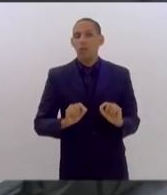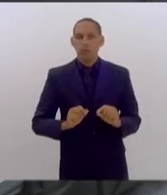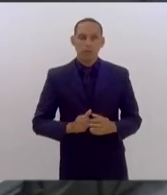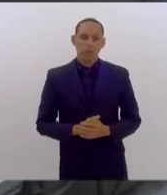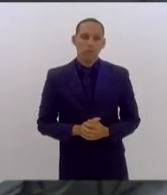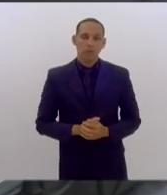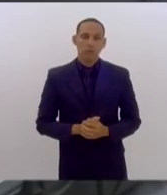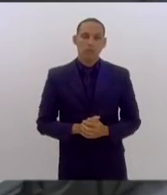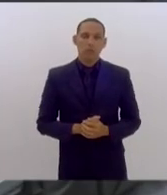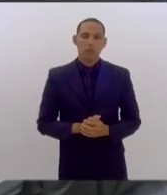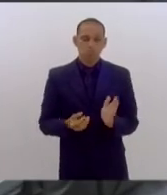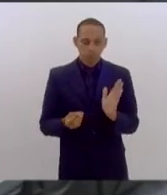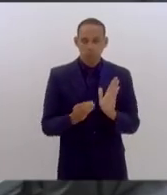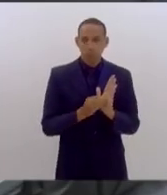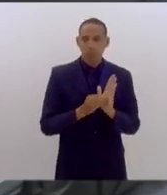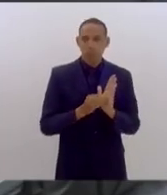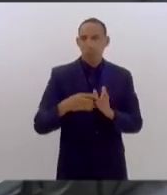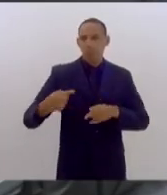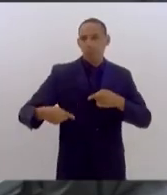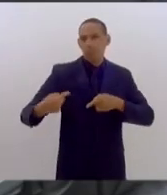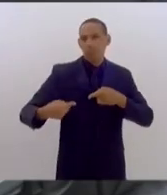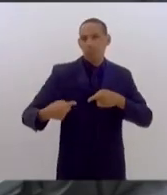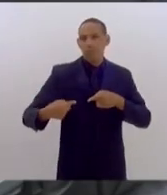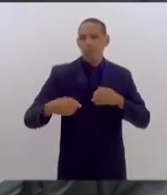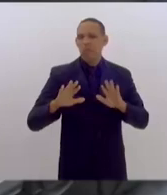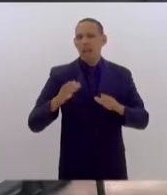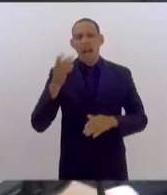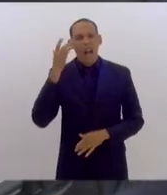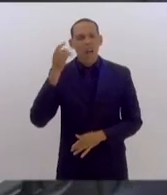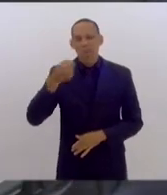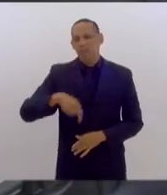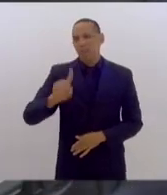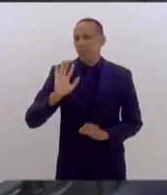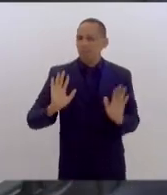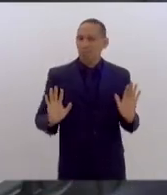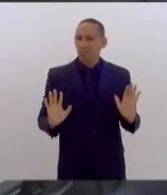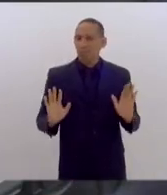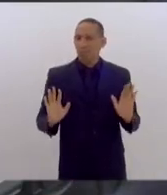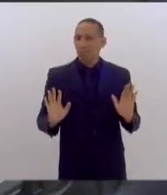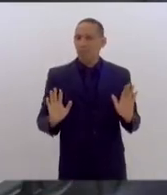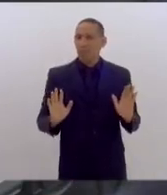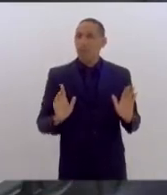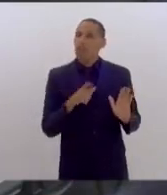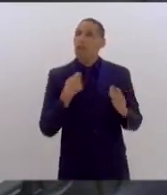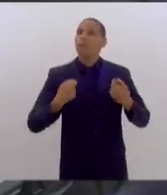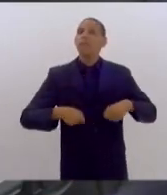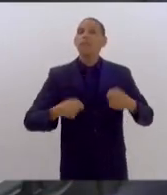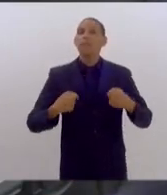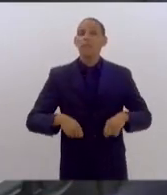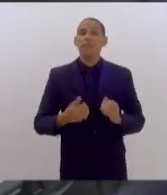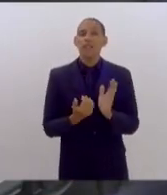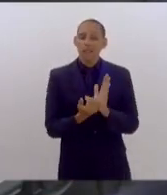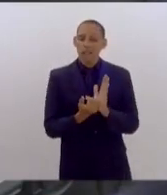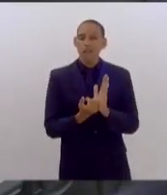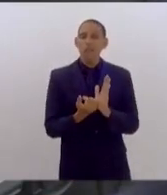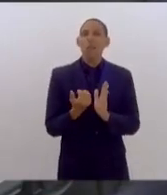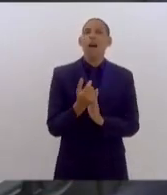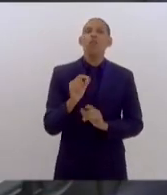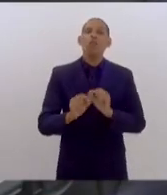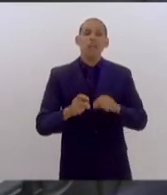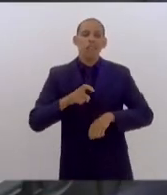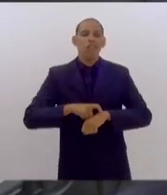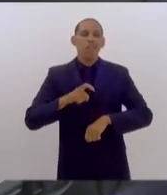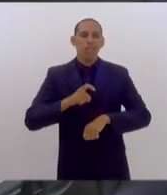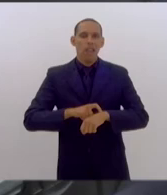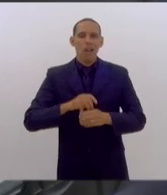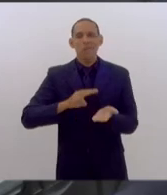é colocar em discussão mas eu acho que não é necessário como precisamos mais tempo para que os membros dessa